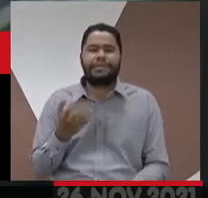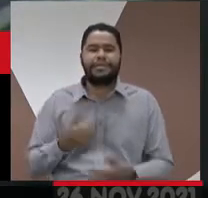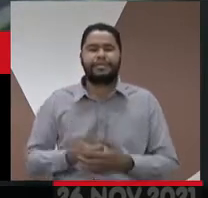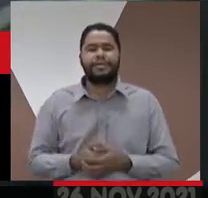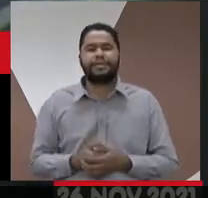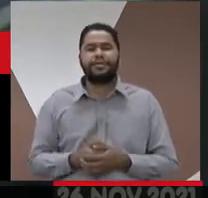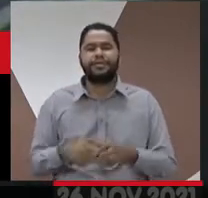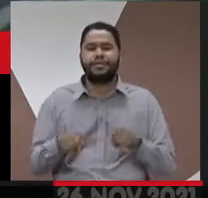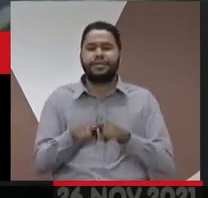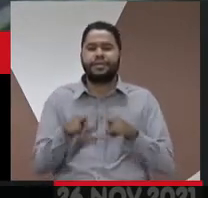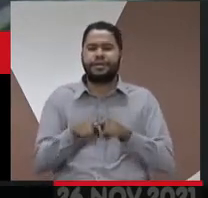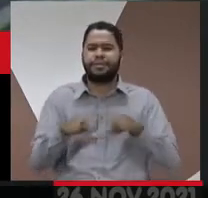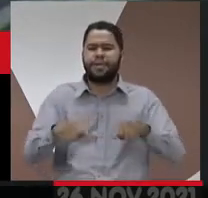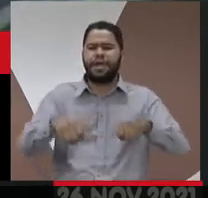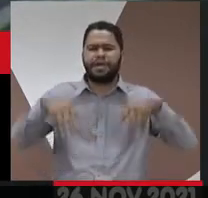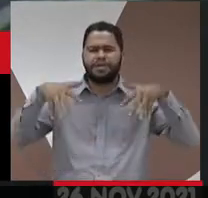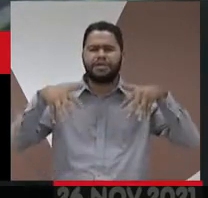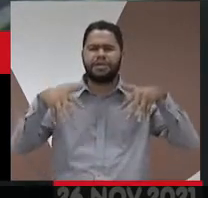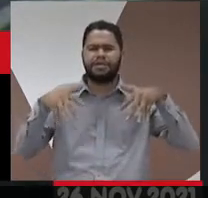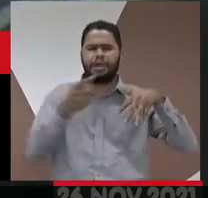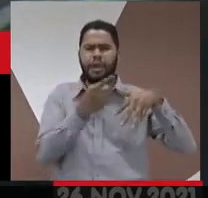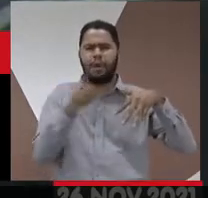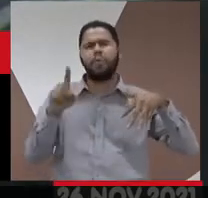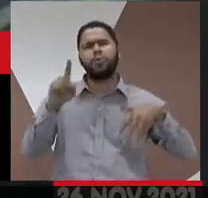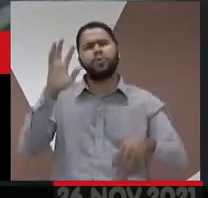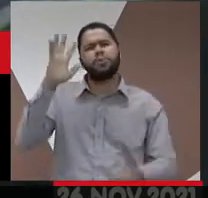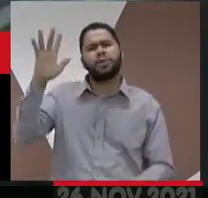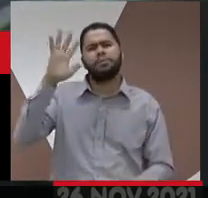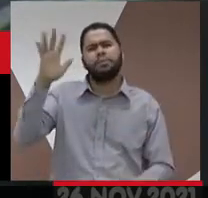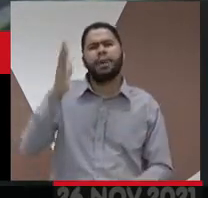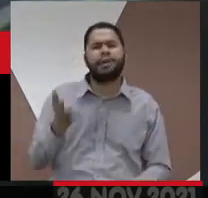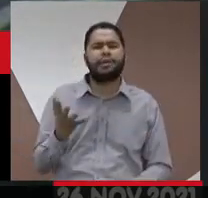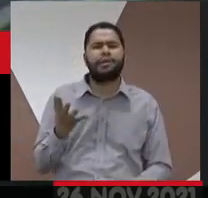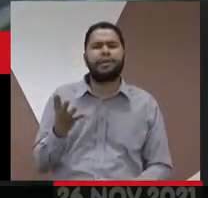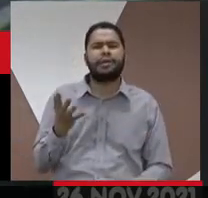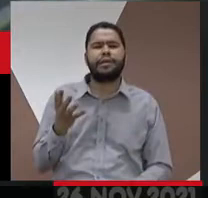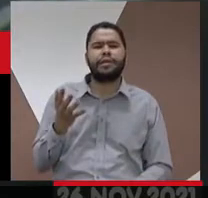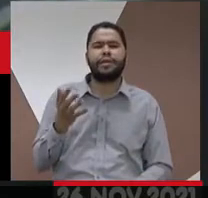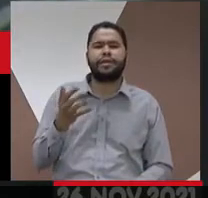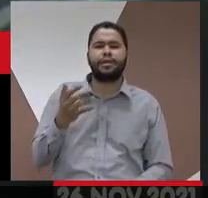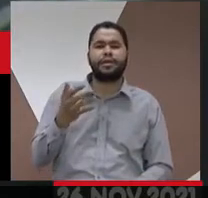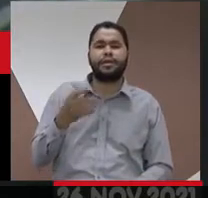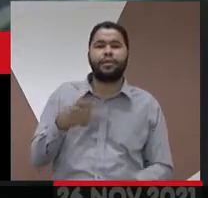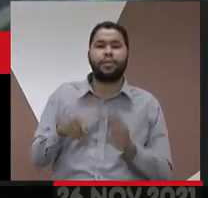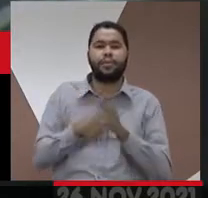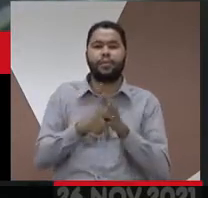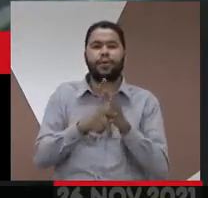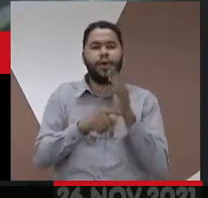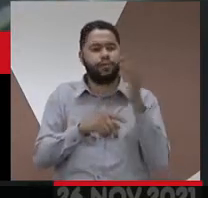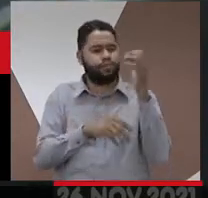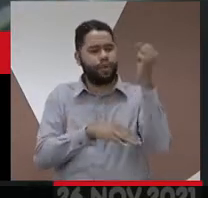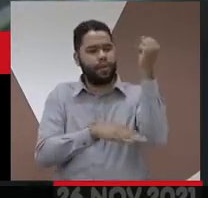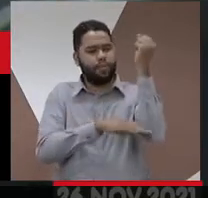em audiências públicas, na última, imagine, no 11º andar do DR, numa sala